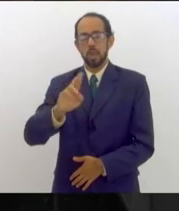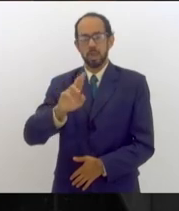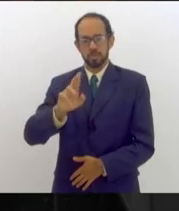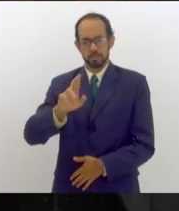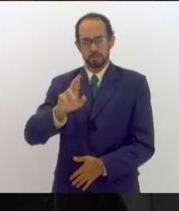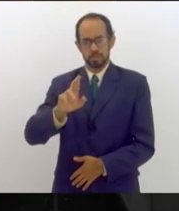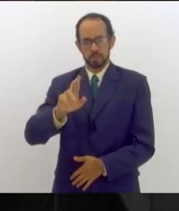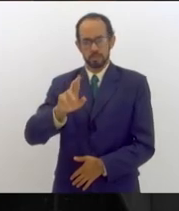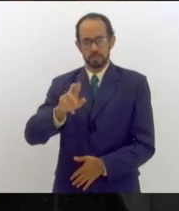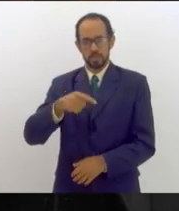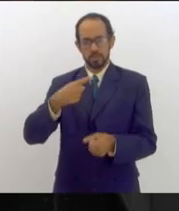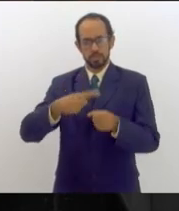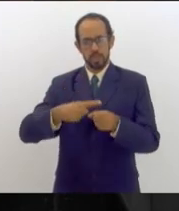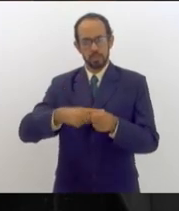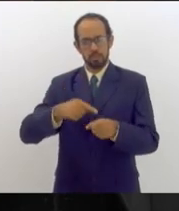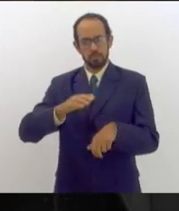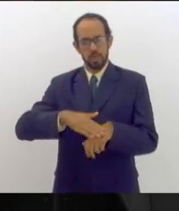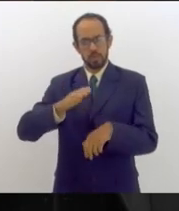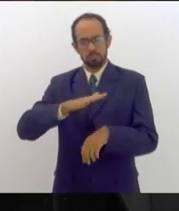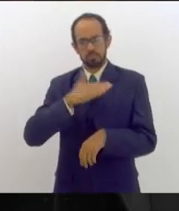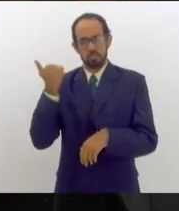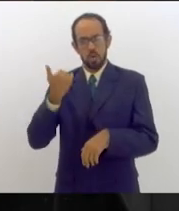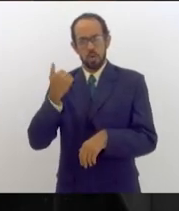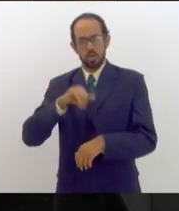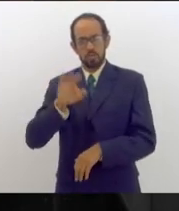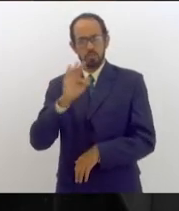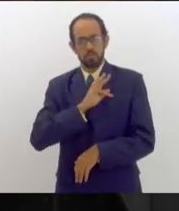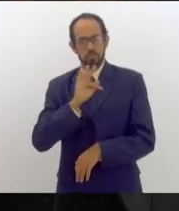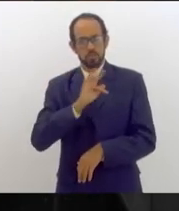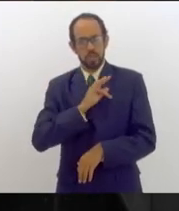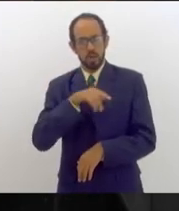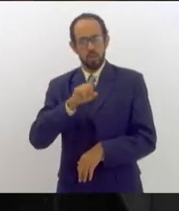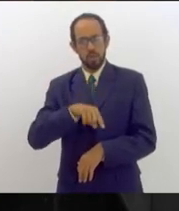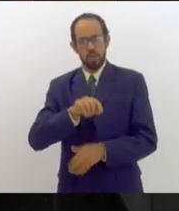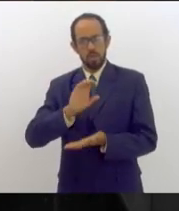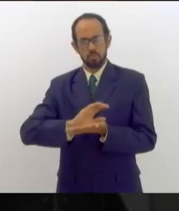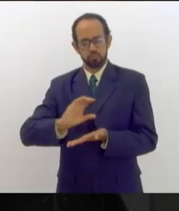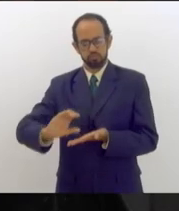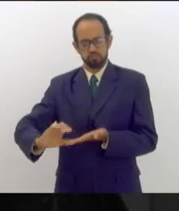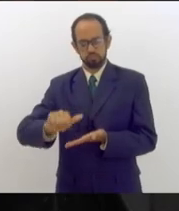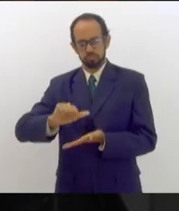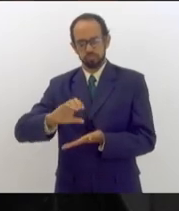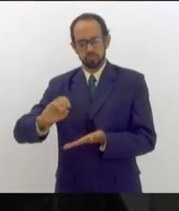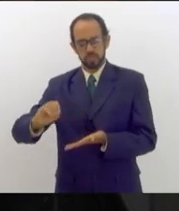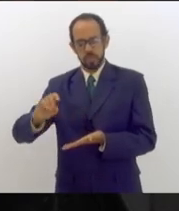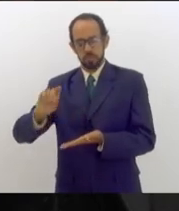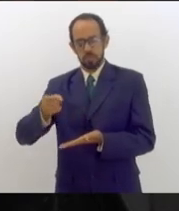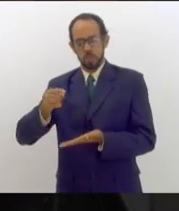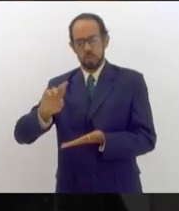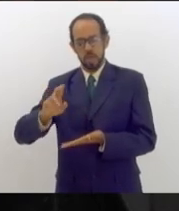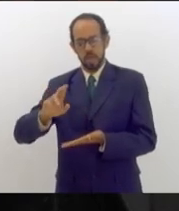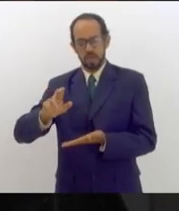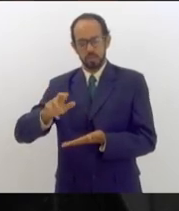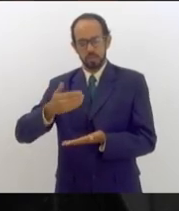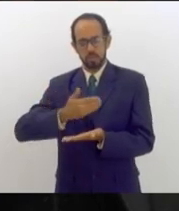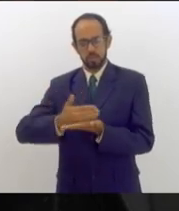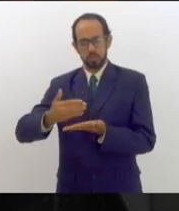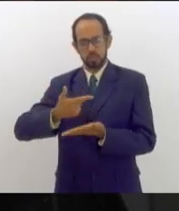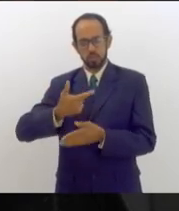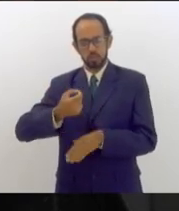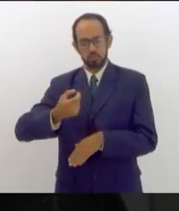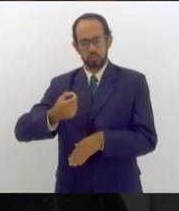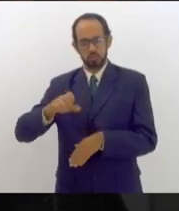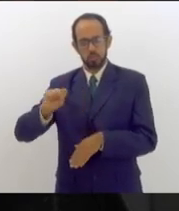mais morre em policiais tem essa indenização de 100 mil reais desde 2008 onde nunca houve nenhuma